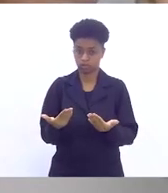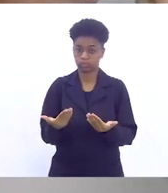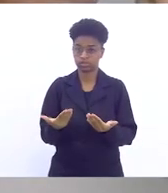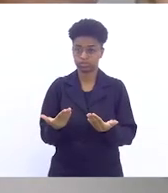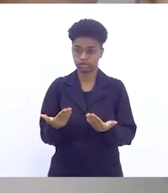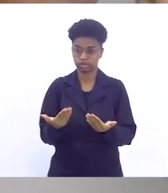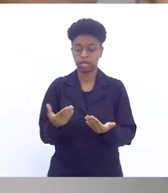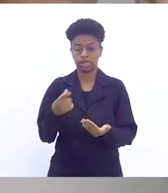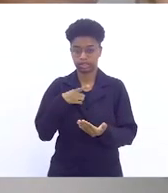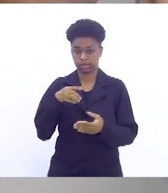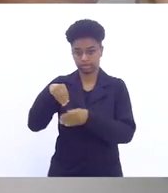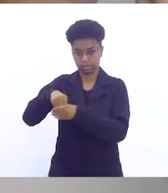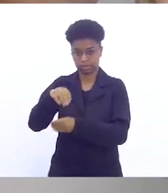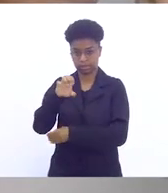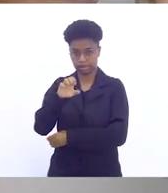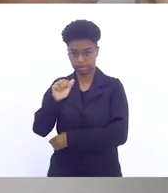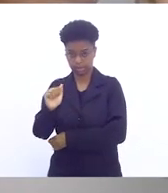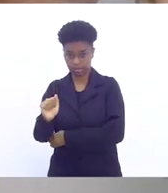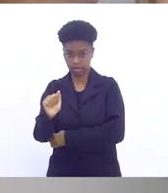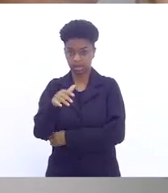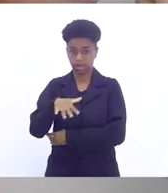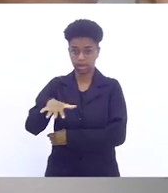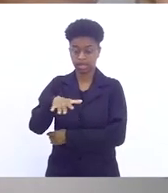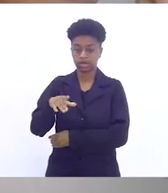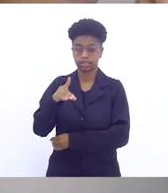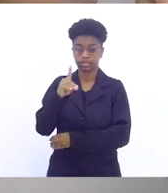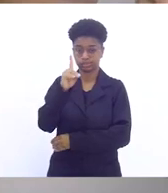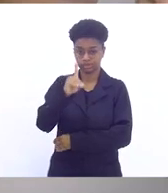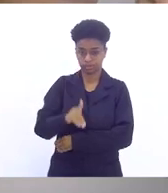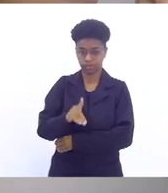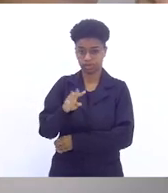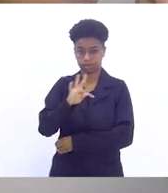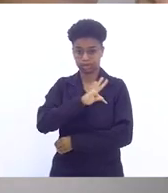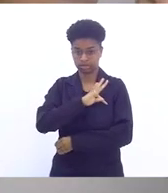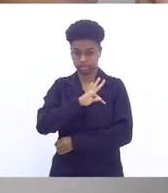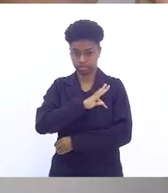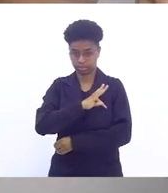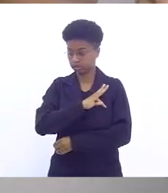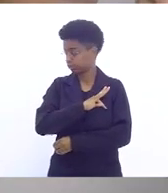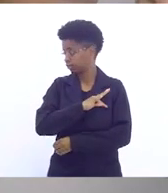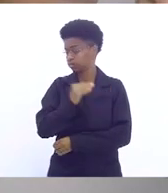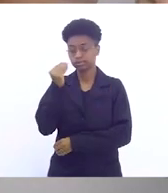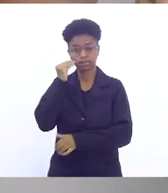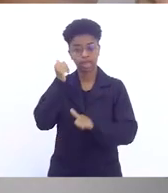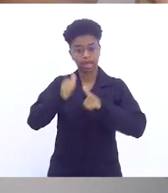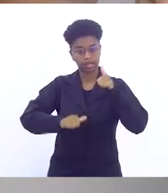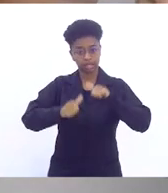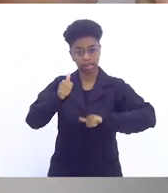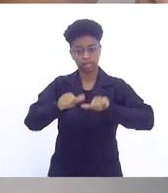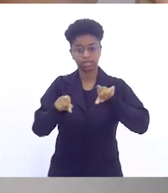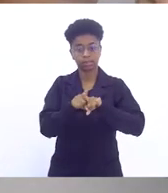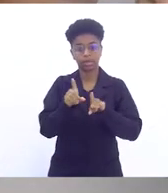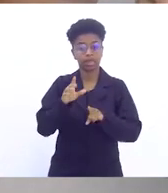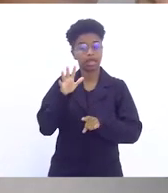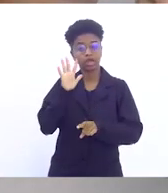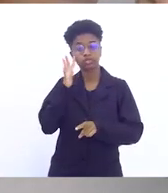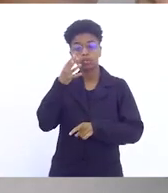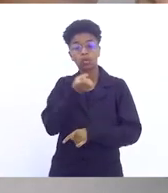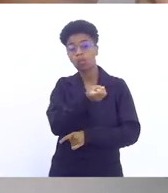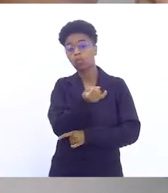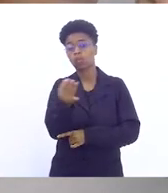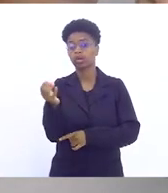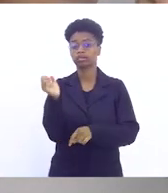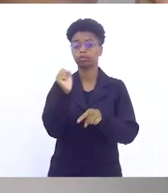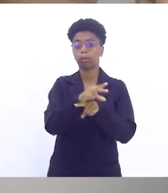lugar na diretoria técnica para analisar e definir o quantitativo